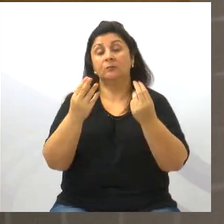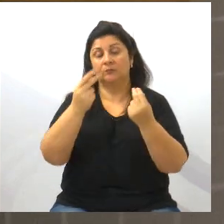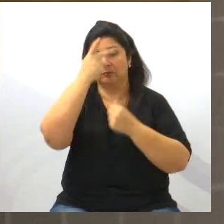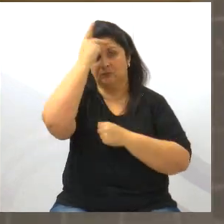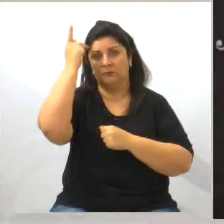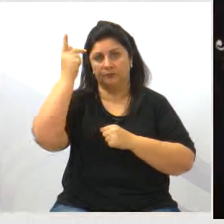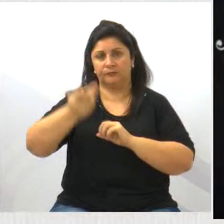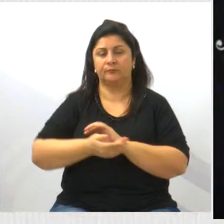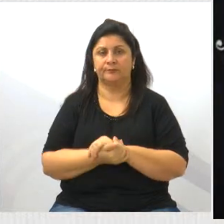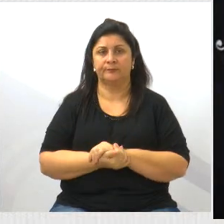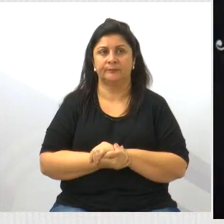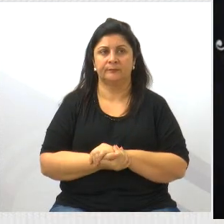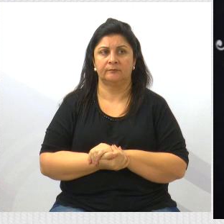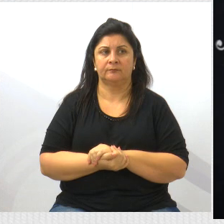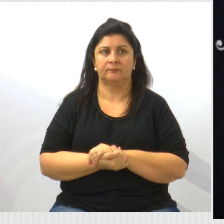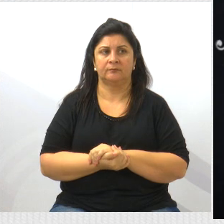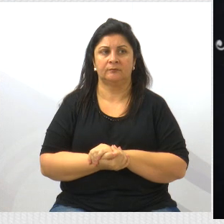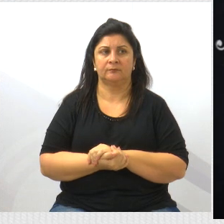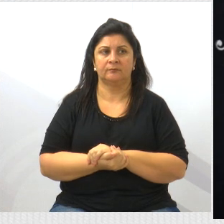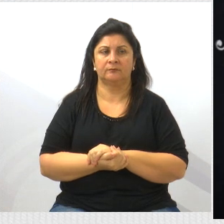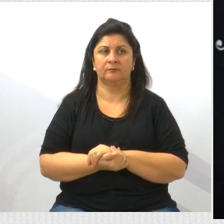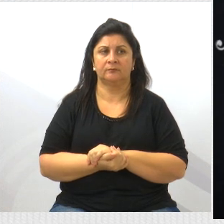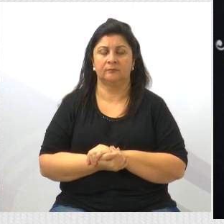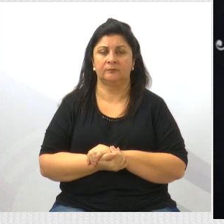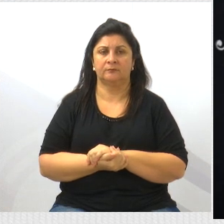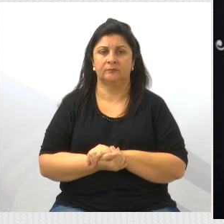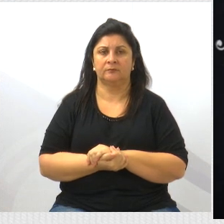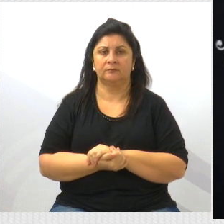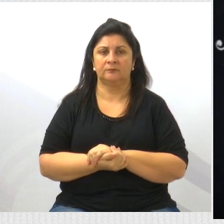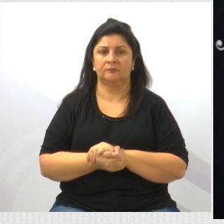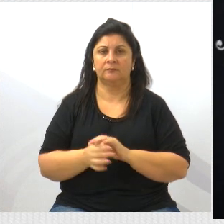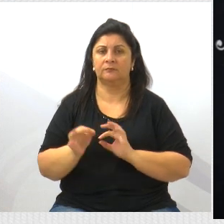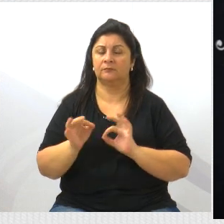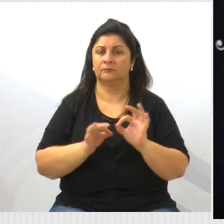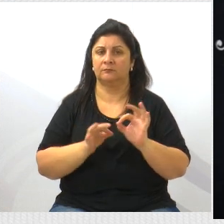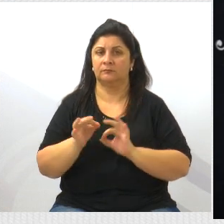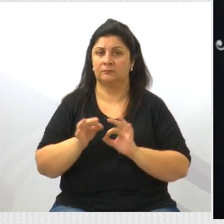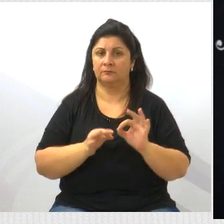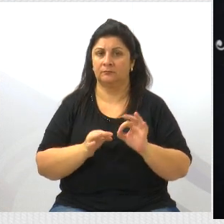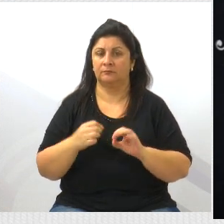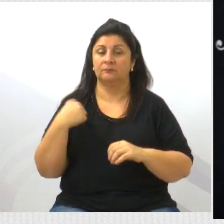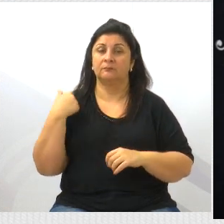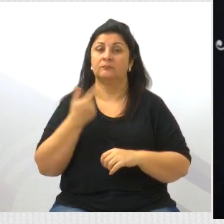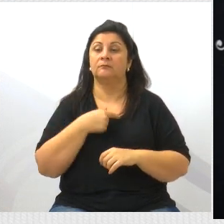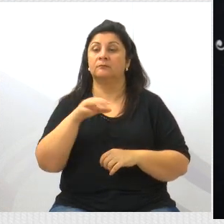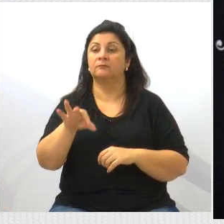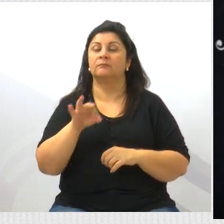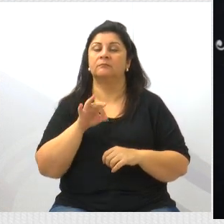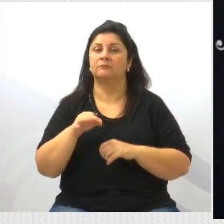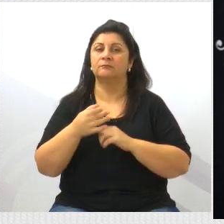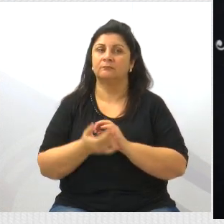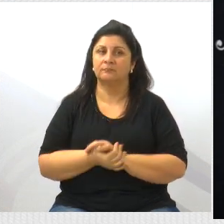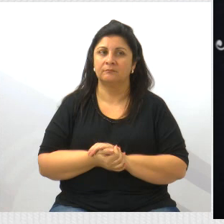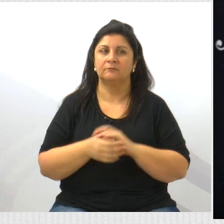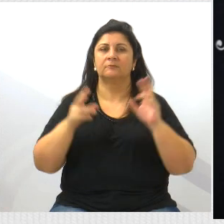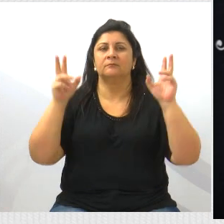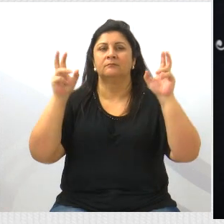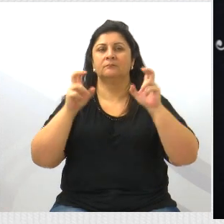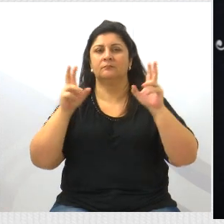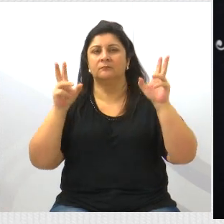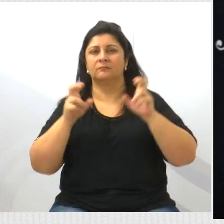pessoas, né? Então, na formulação, a gente vai definir, né, essa